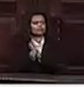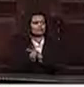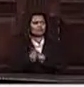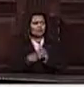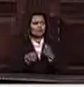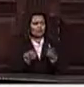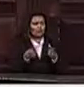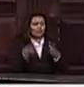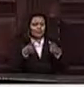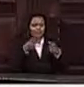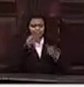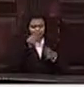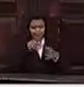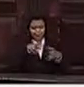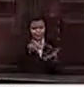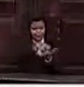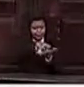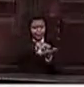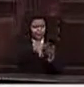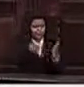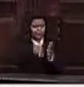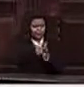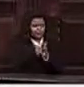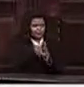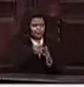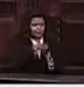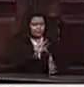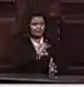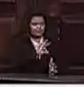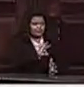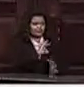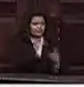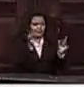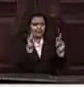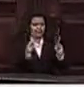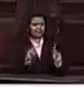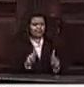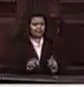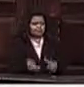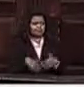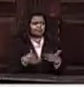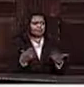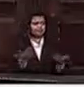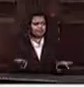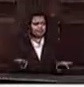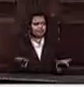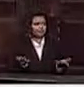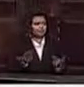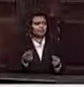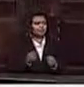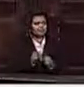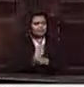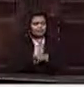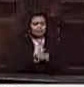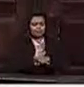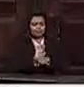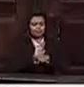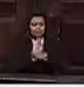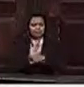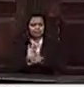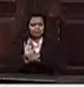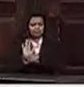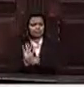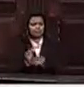um fuzil, né, um tempo razoável, permite fotografar, permite incluir